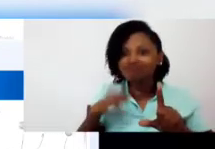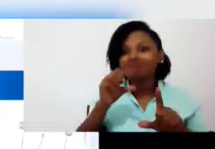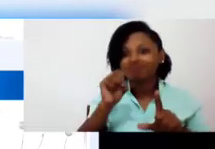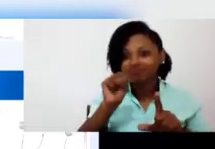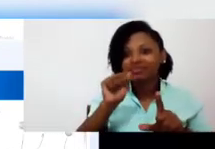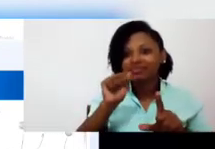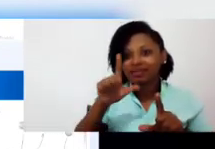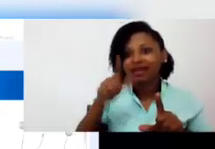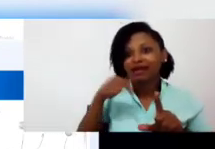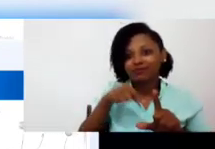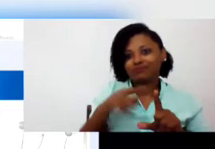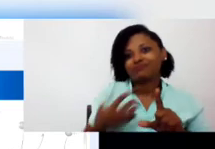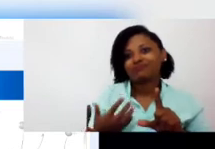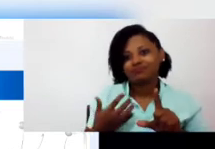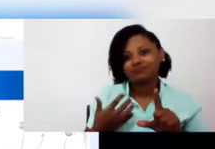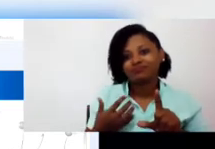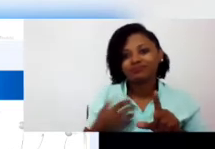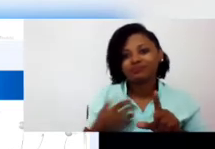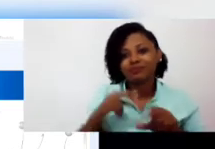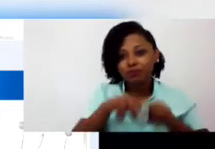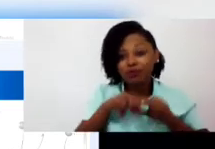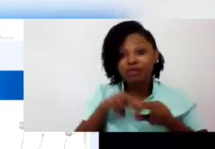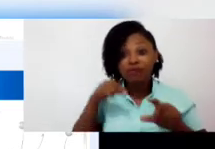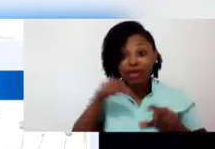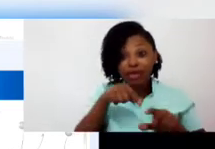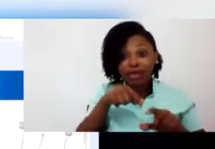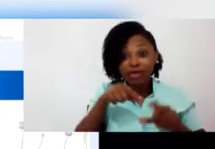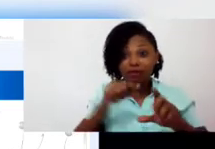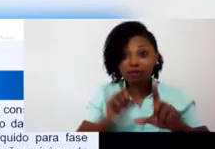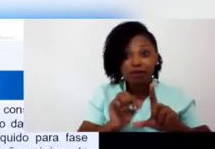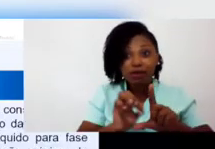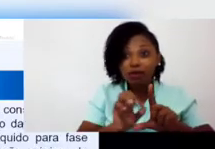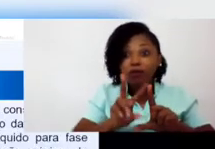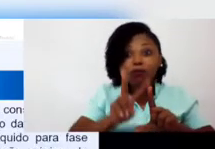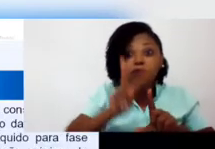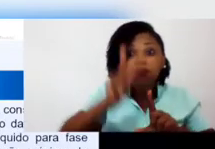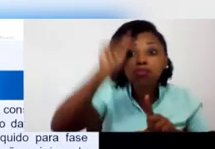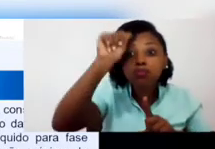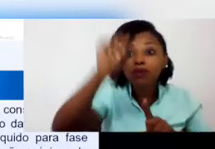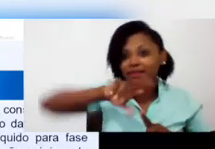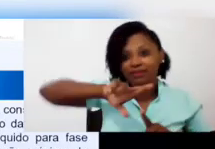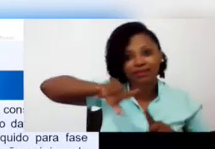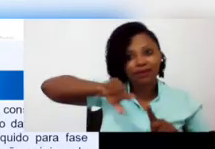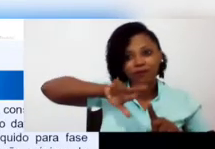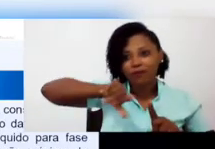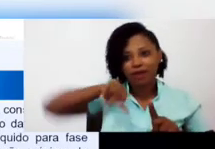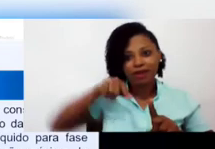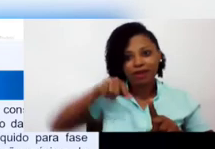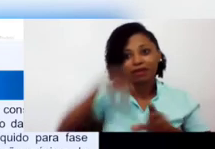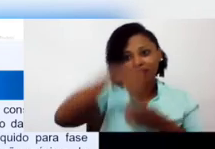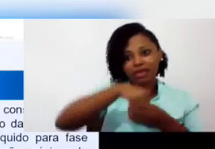vapor, porque aqui é o soluto não volátil, ok? Que é o sal de cozinha.